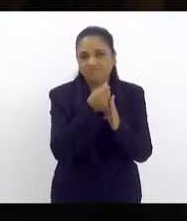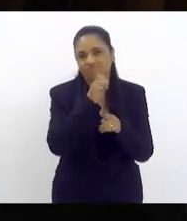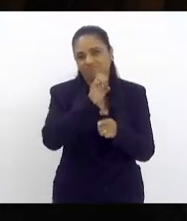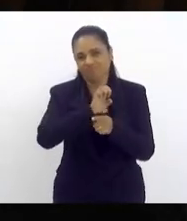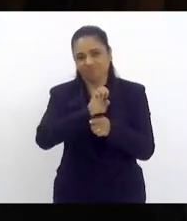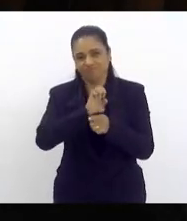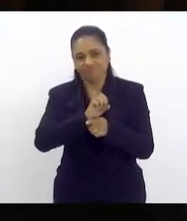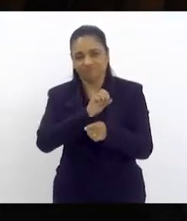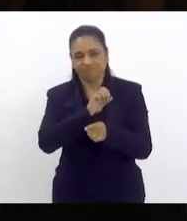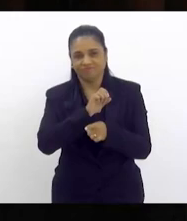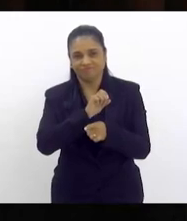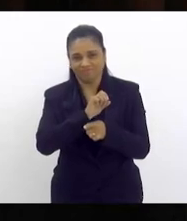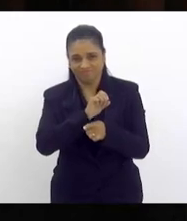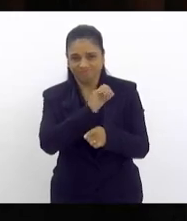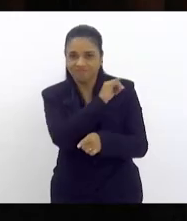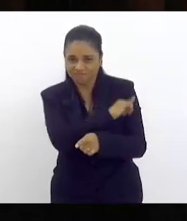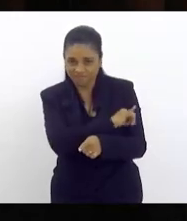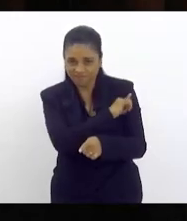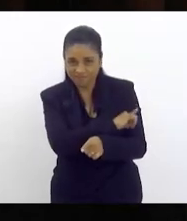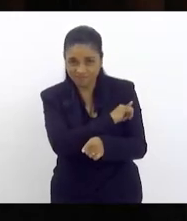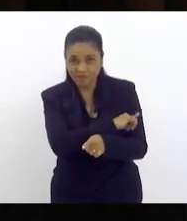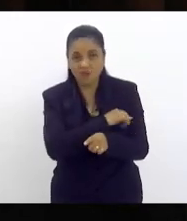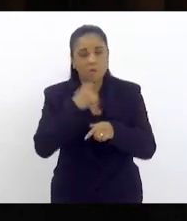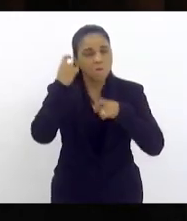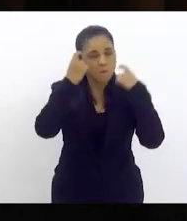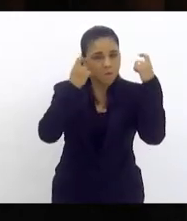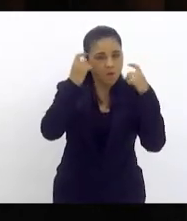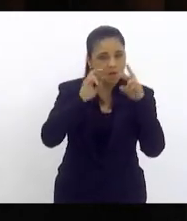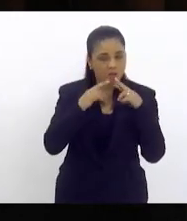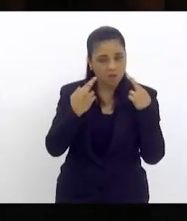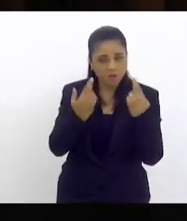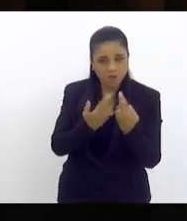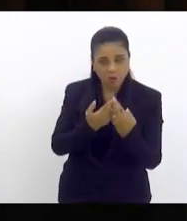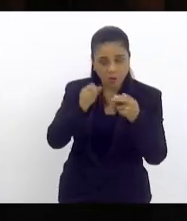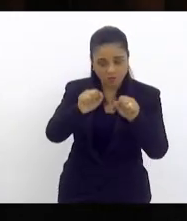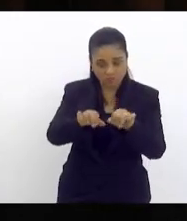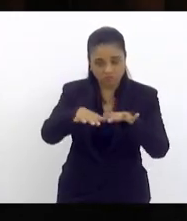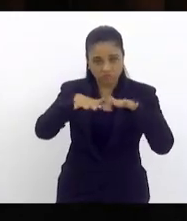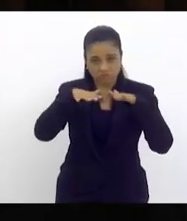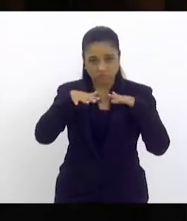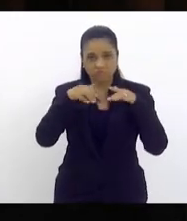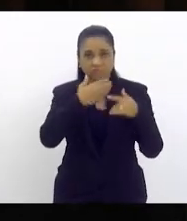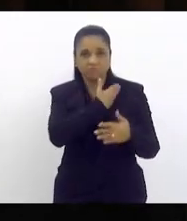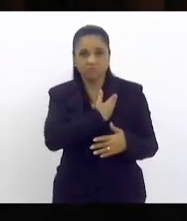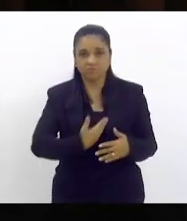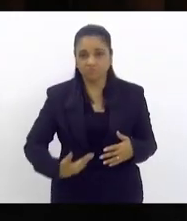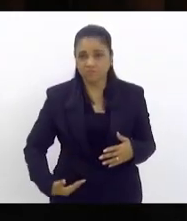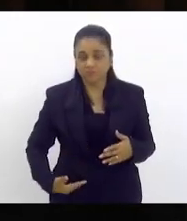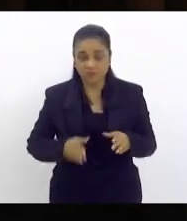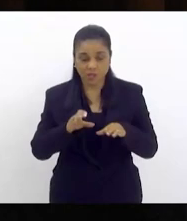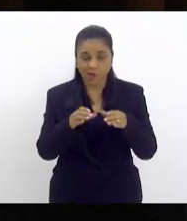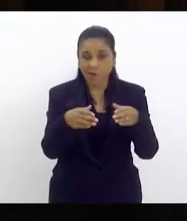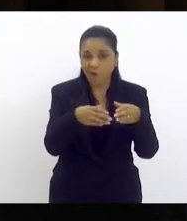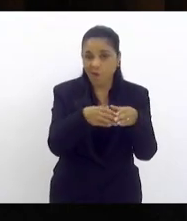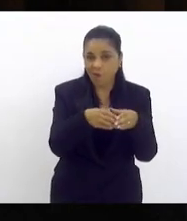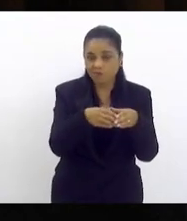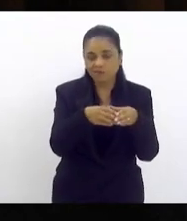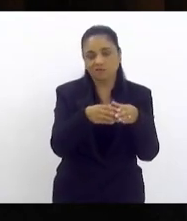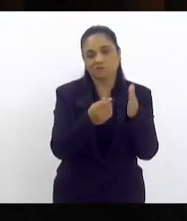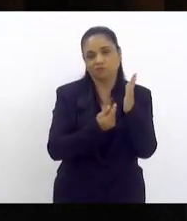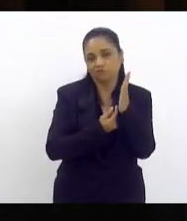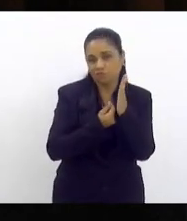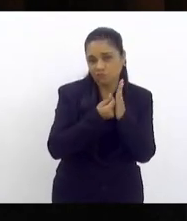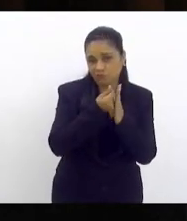nos preocupou a reunião que fizemos, né, audiência pública que fizemos na Comissão de